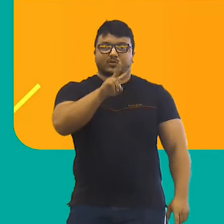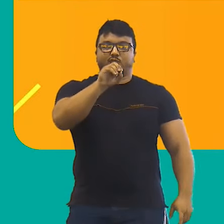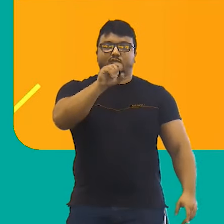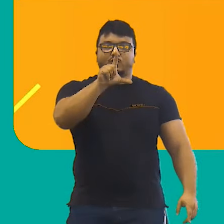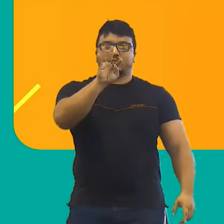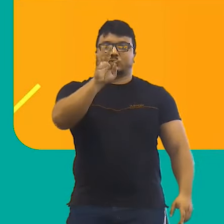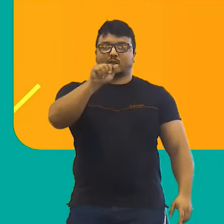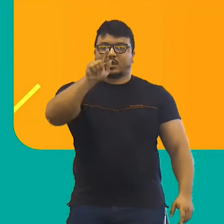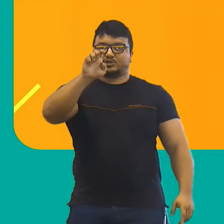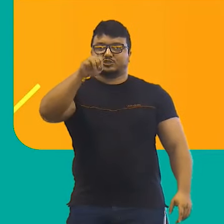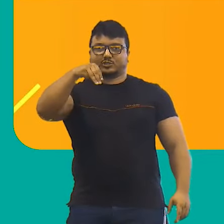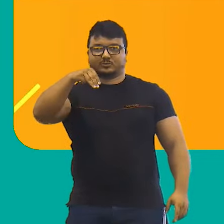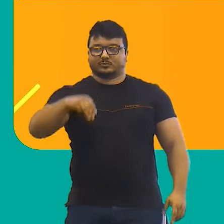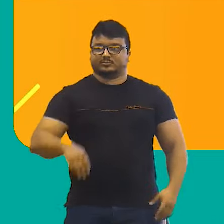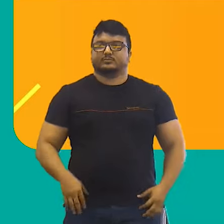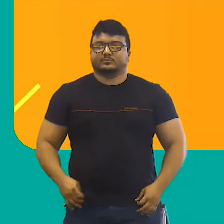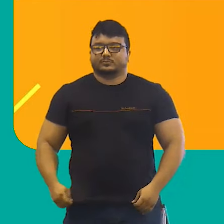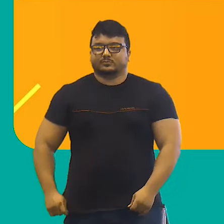voltagem.